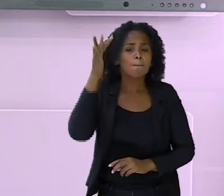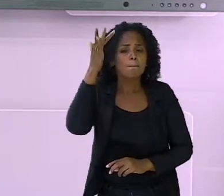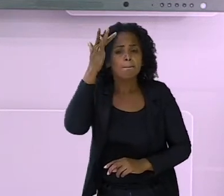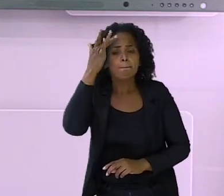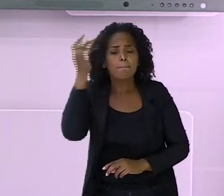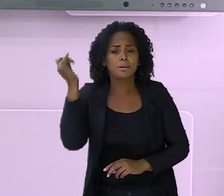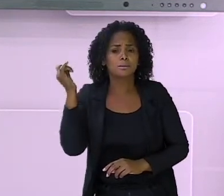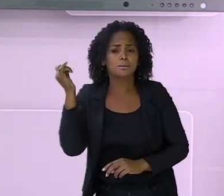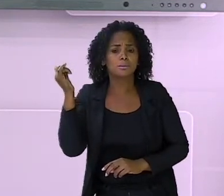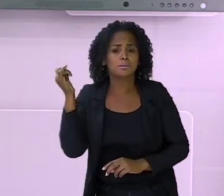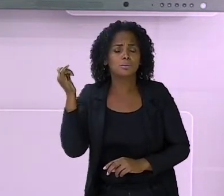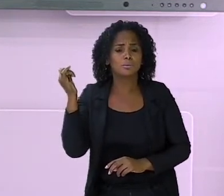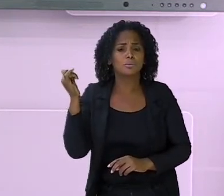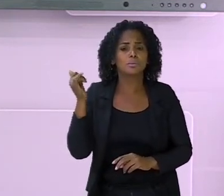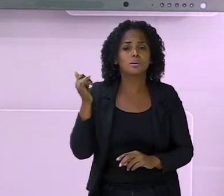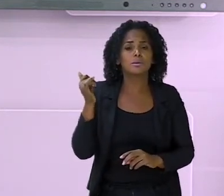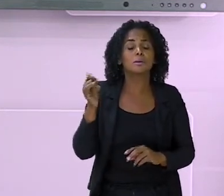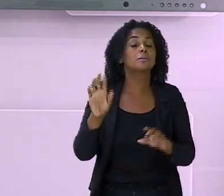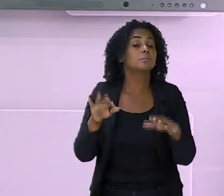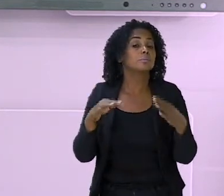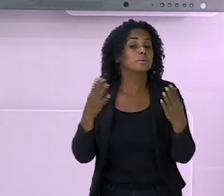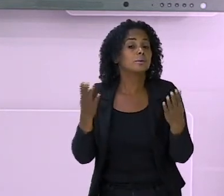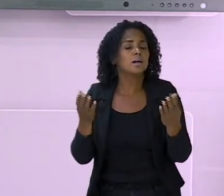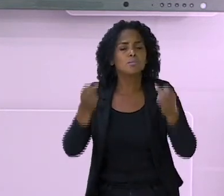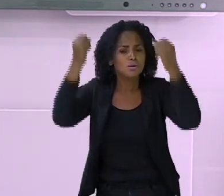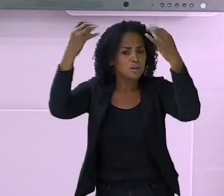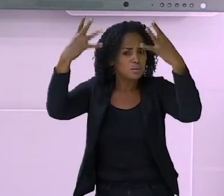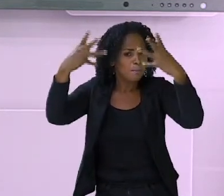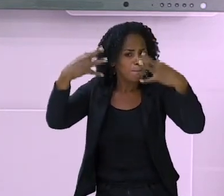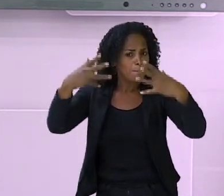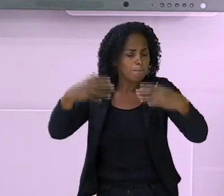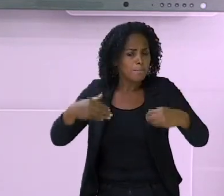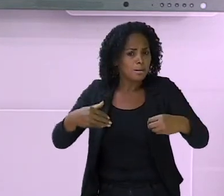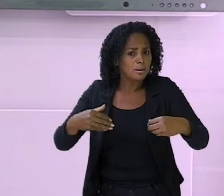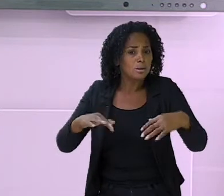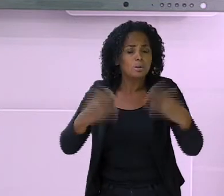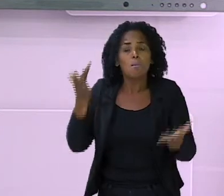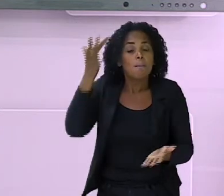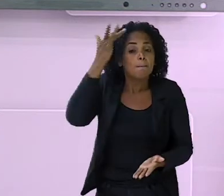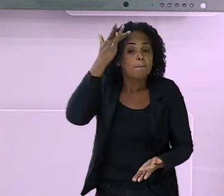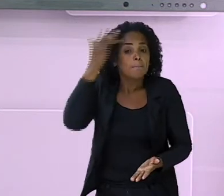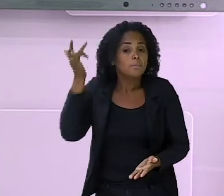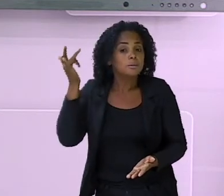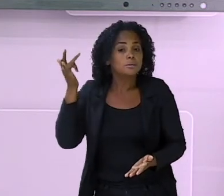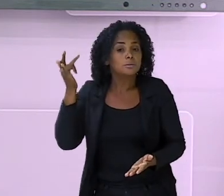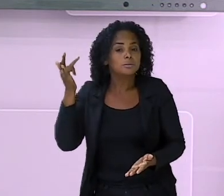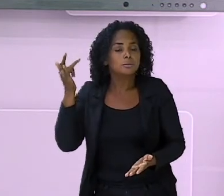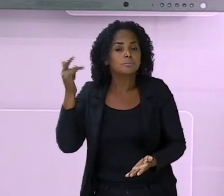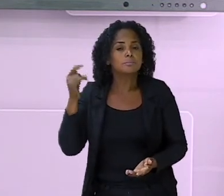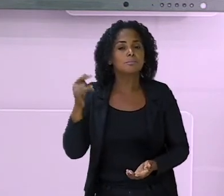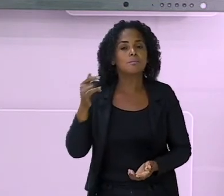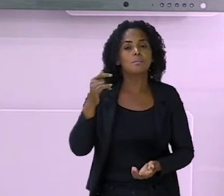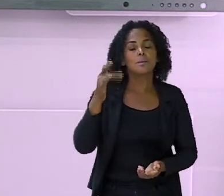falar, de escrever. Eu posso falar pessoa, Eric. De quem que você está falando? Não, eu estou falando